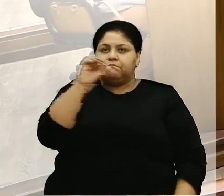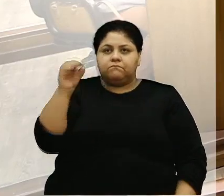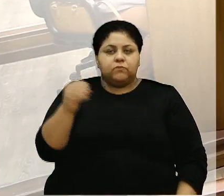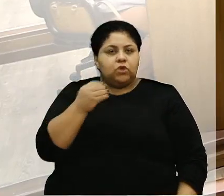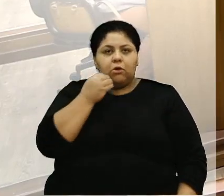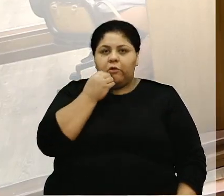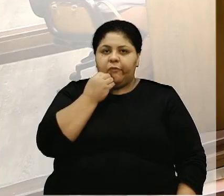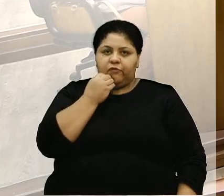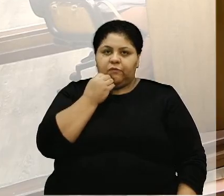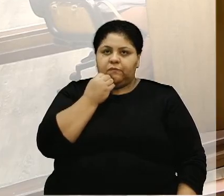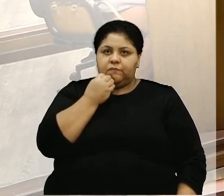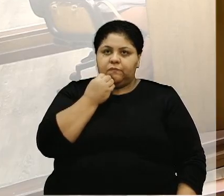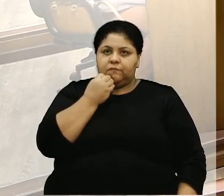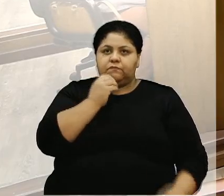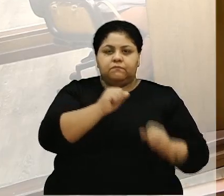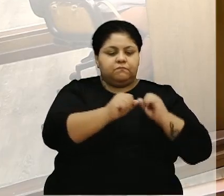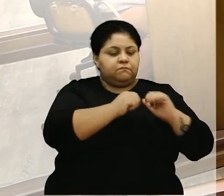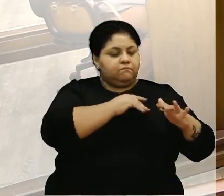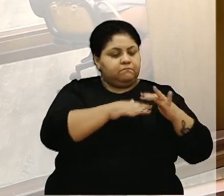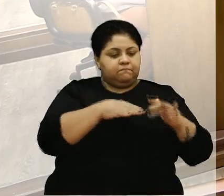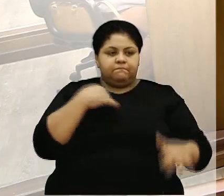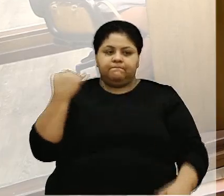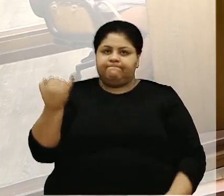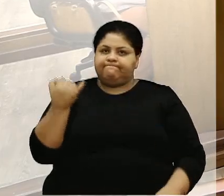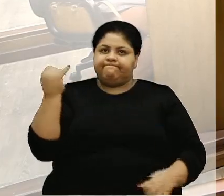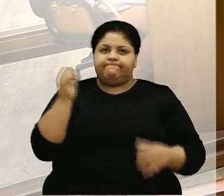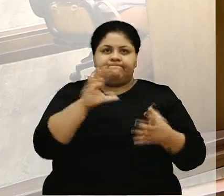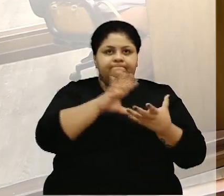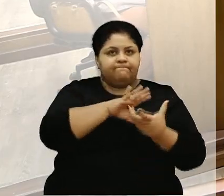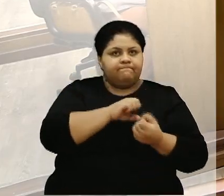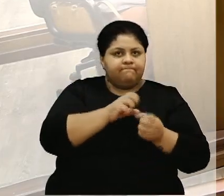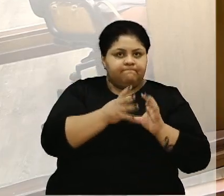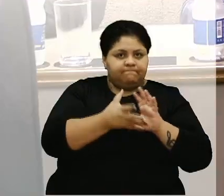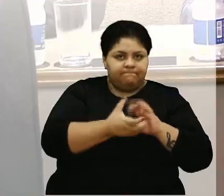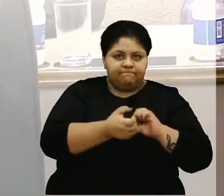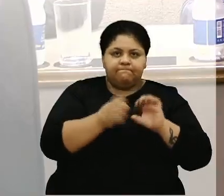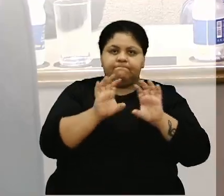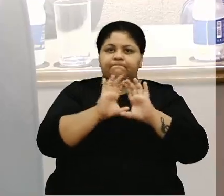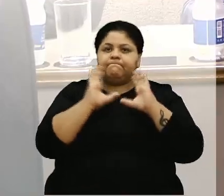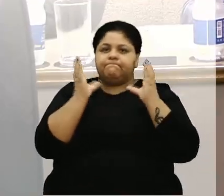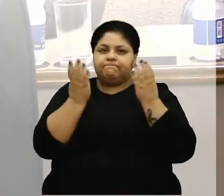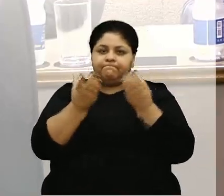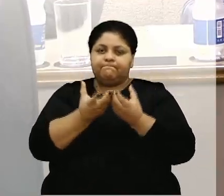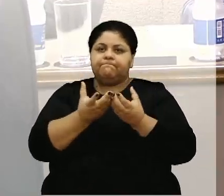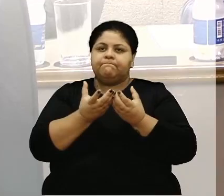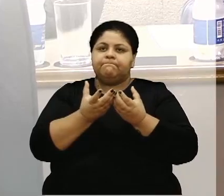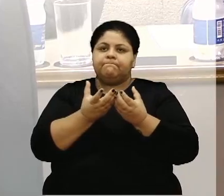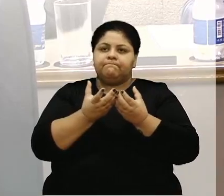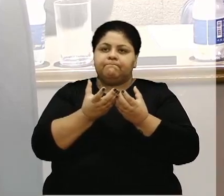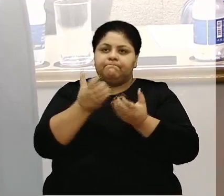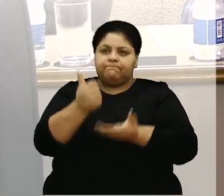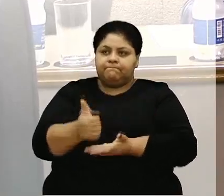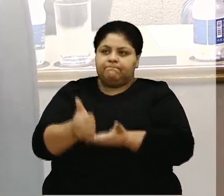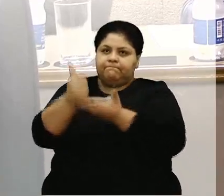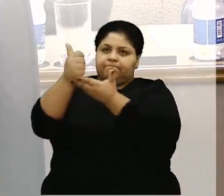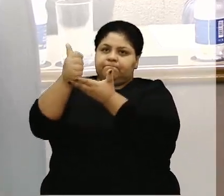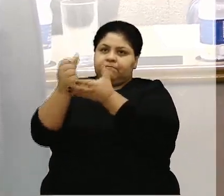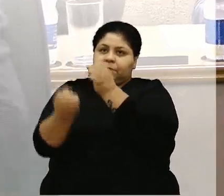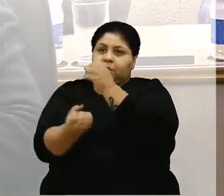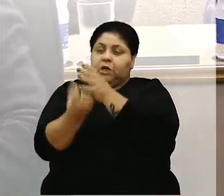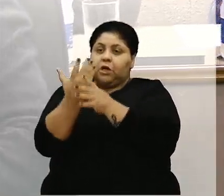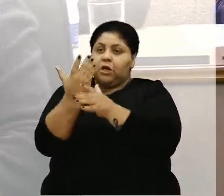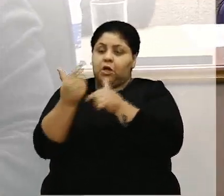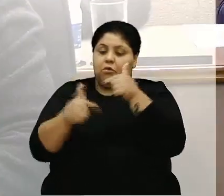certeza. É um movimento importante, os artesãos, o movimento comunitário, apoia a geração de emprego e